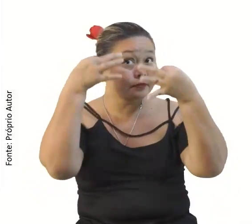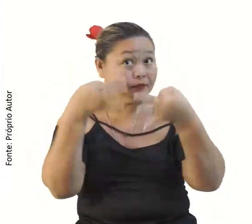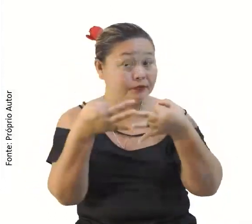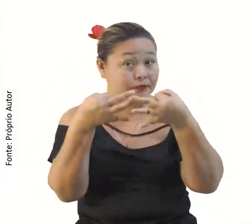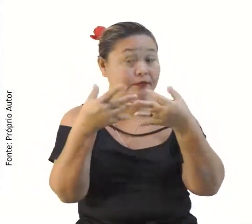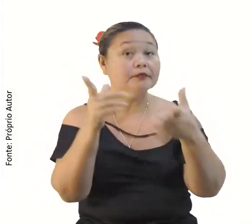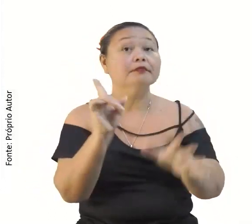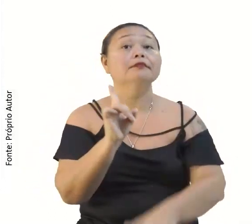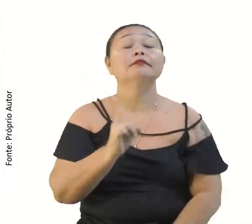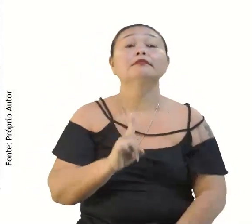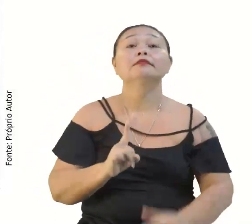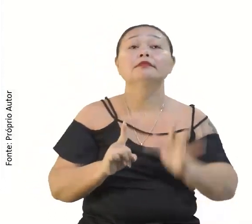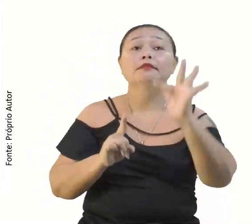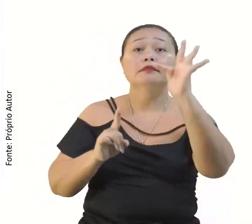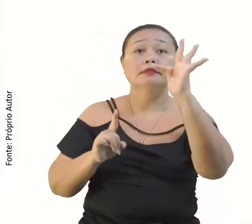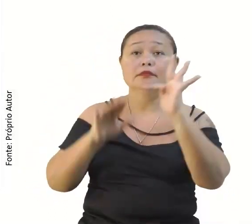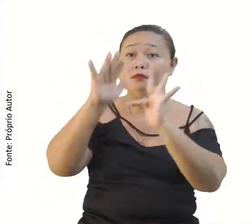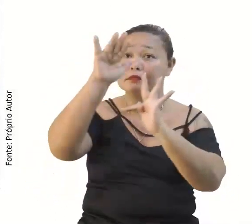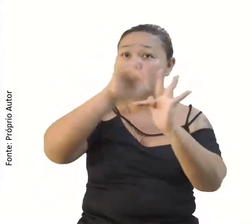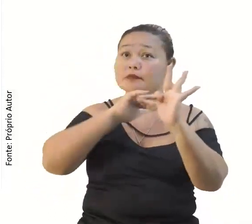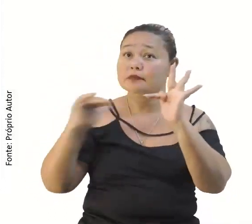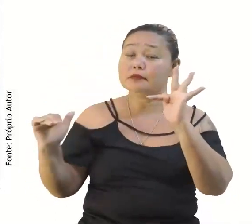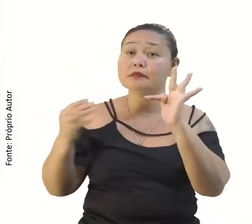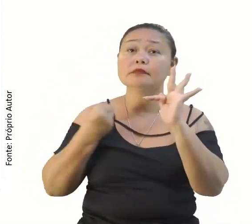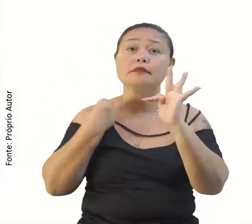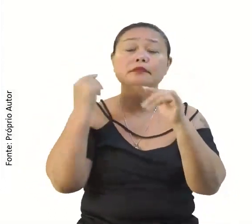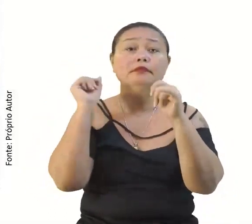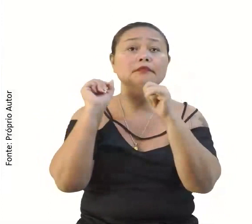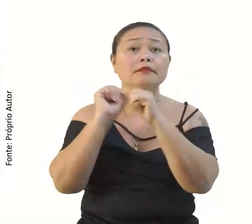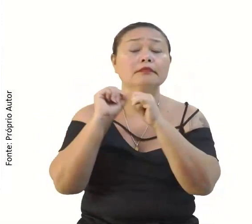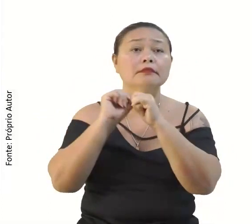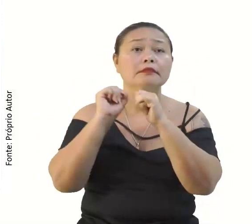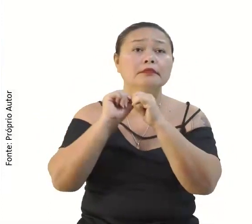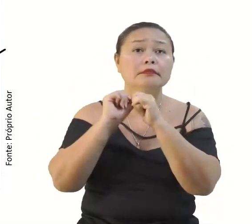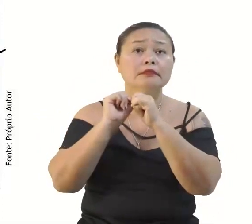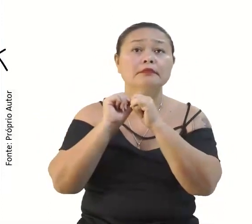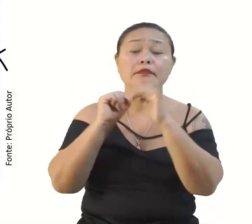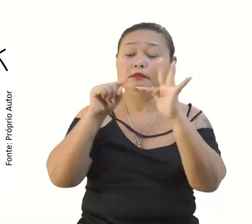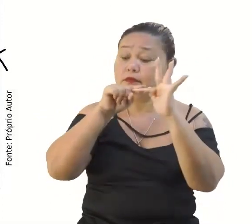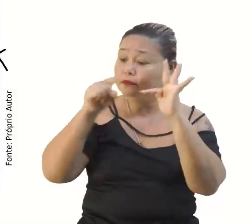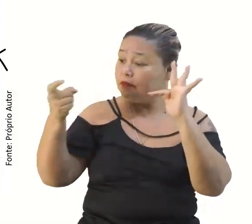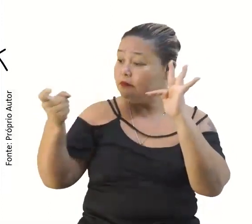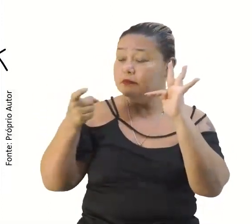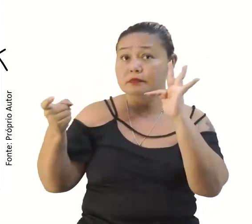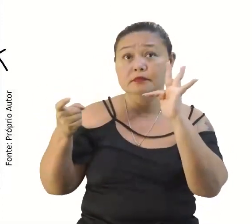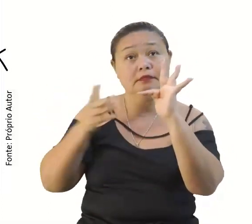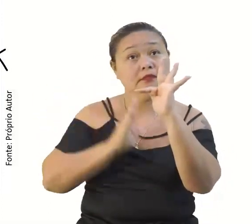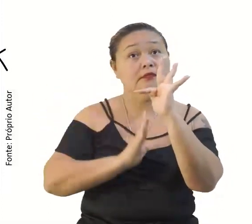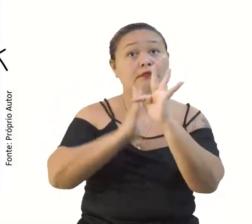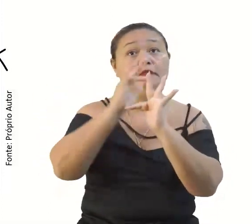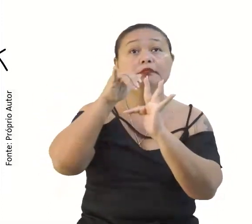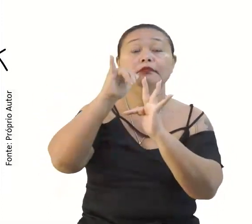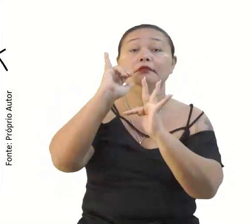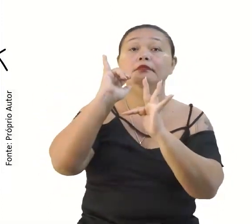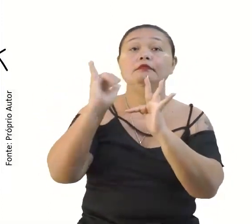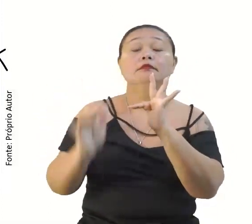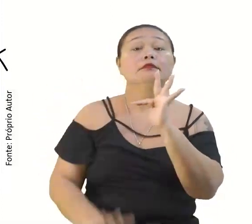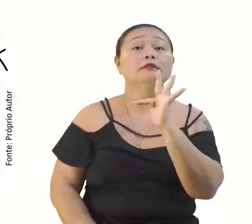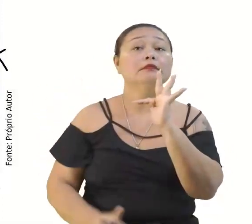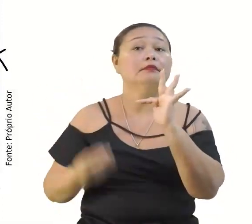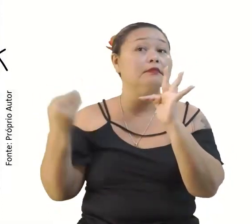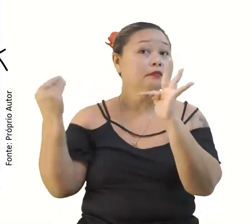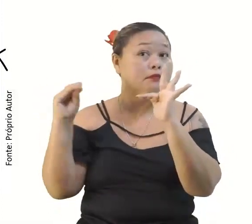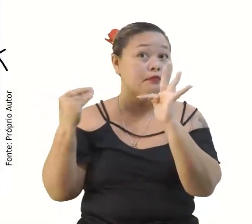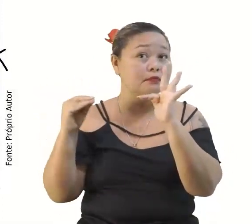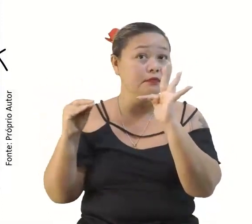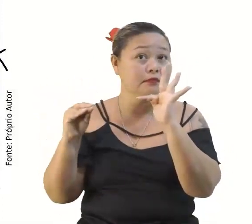colocar os pontos no gráfico agora? Como que a gente faz? A gente tem o nosso eixo X, o nosso eixo Y. Vamos colocar alguns valores,